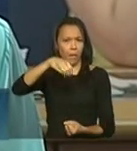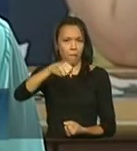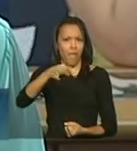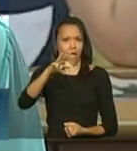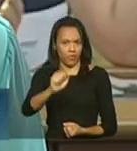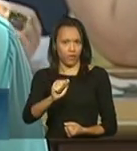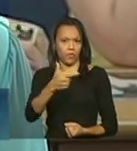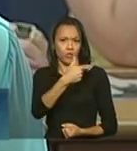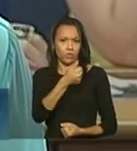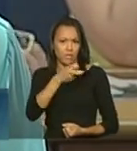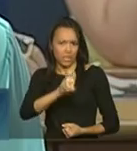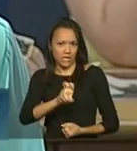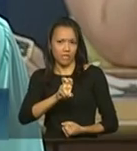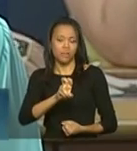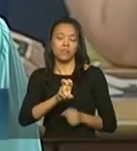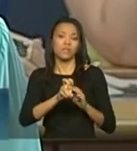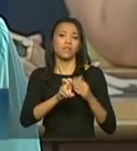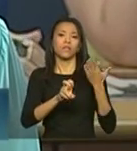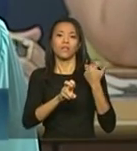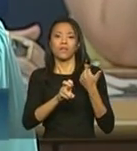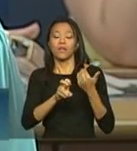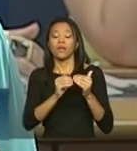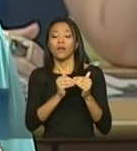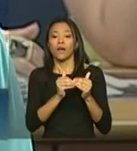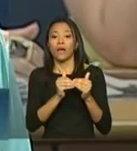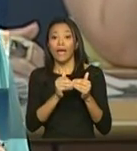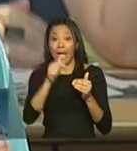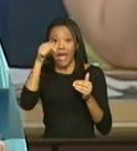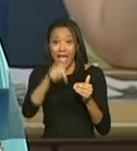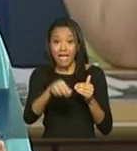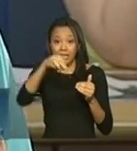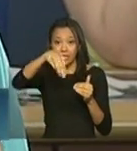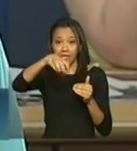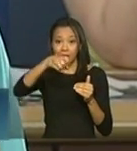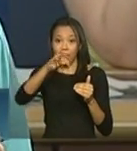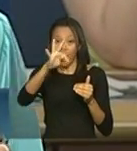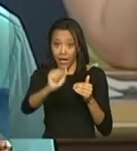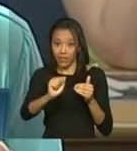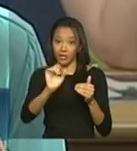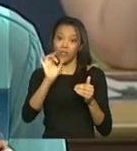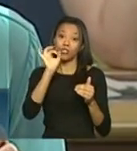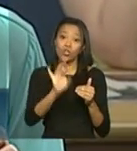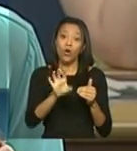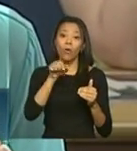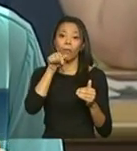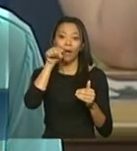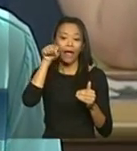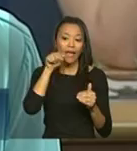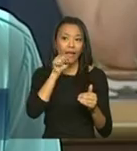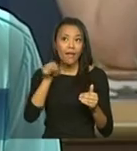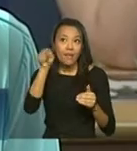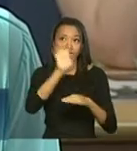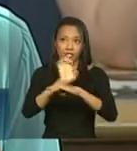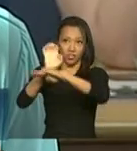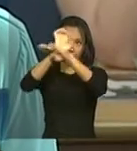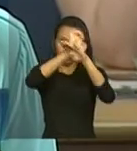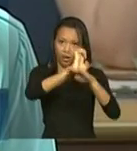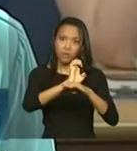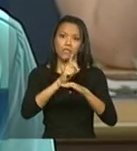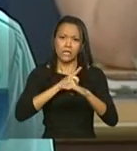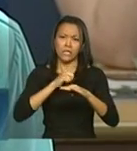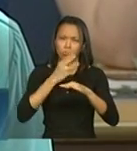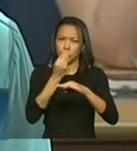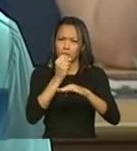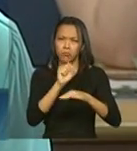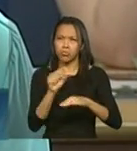sai de 1944 em 2014, essa meta valeria só para esses estados com maior...